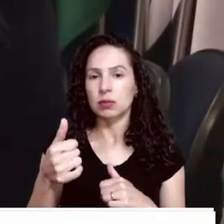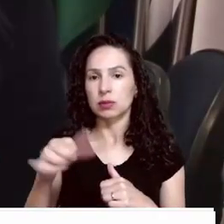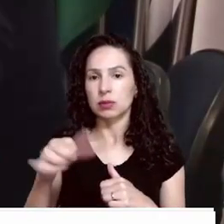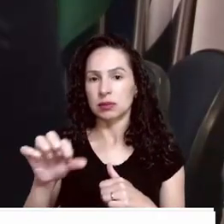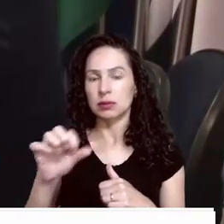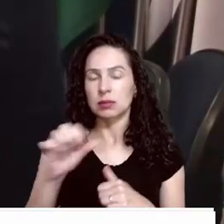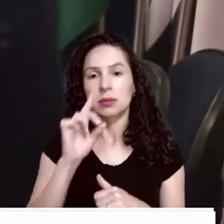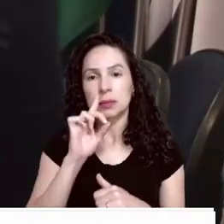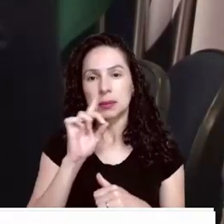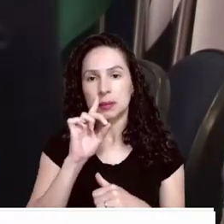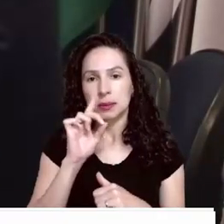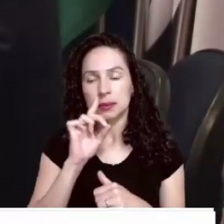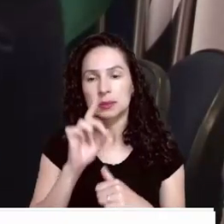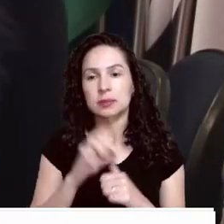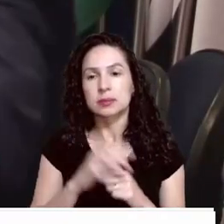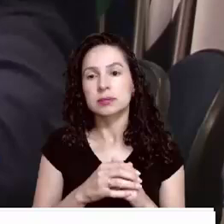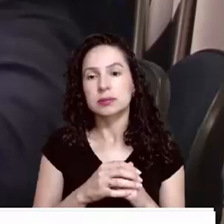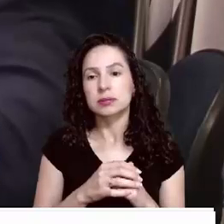Farmácia,